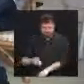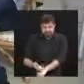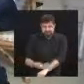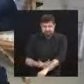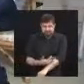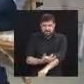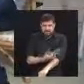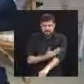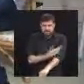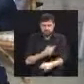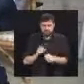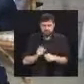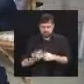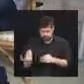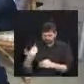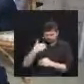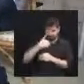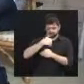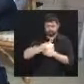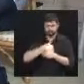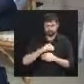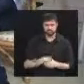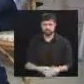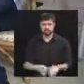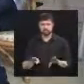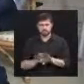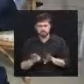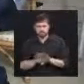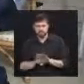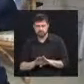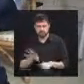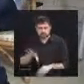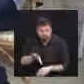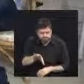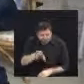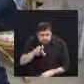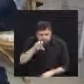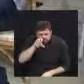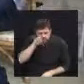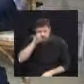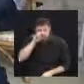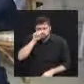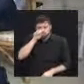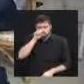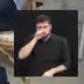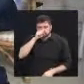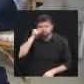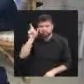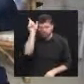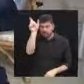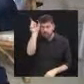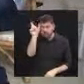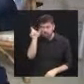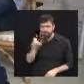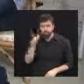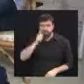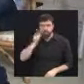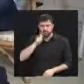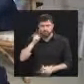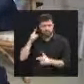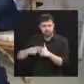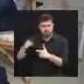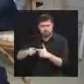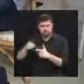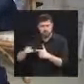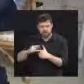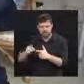do indivíduo e conseguir penetrar dentro do universo dele. E através dos odores, do cheiro você conseguir tratar um problema.